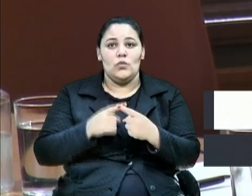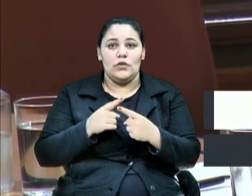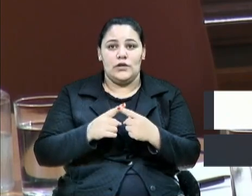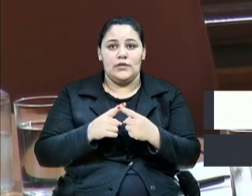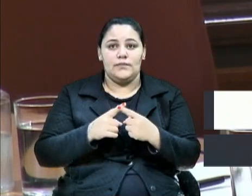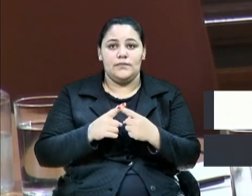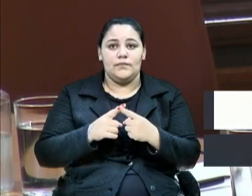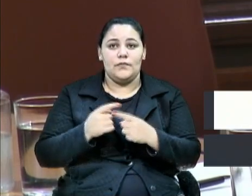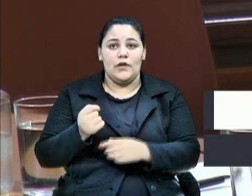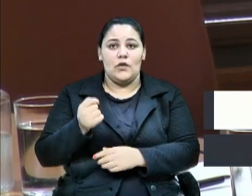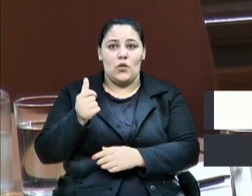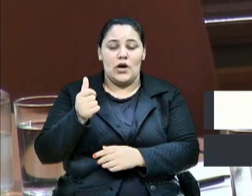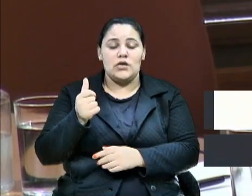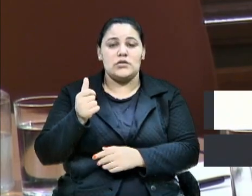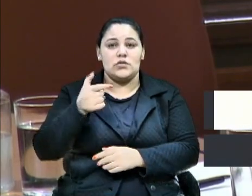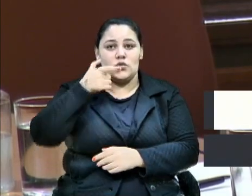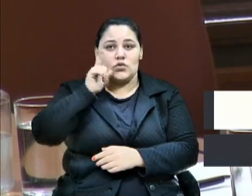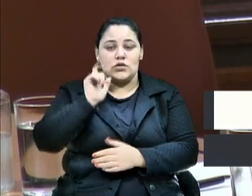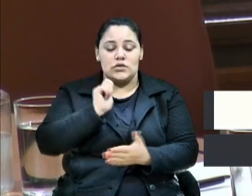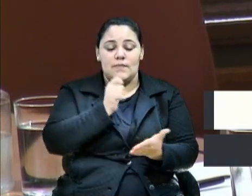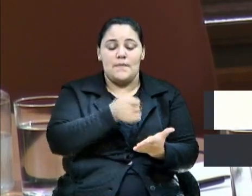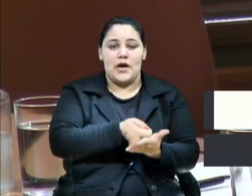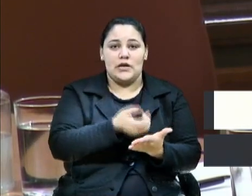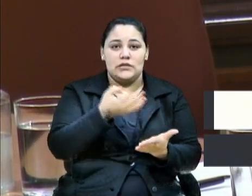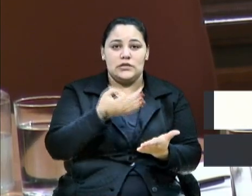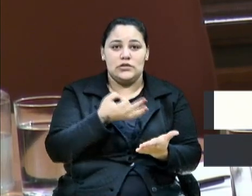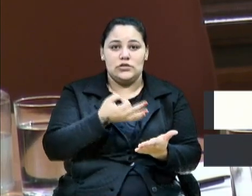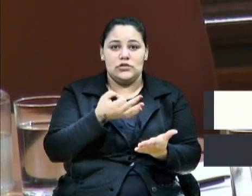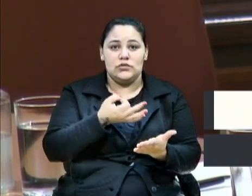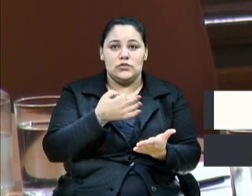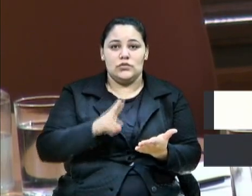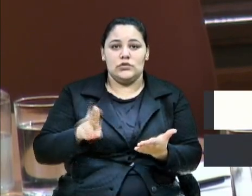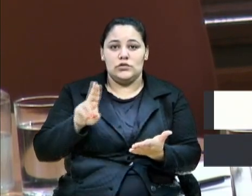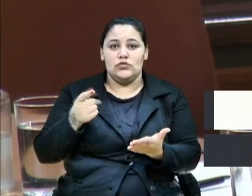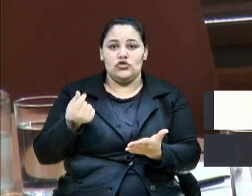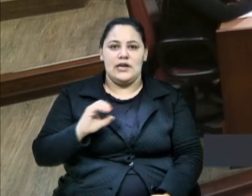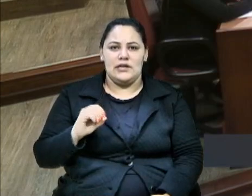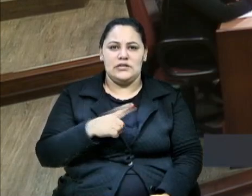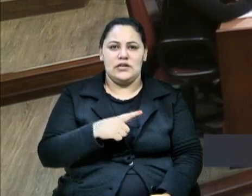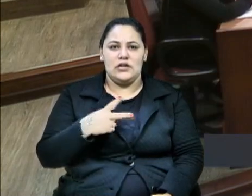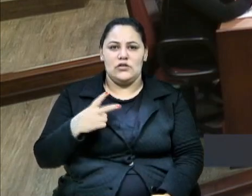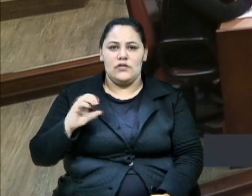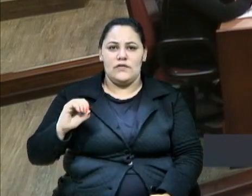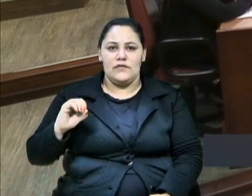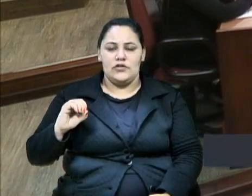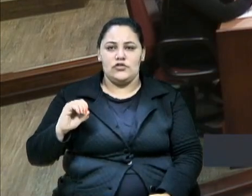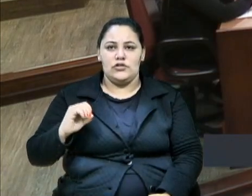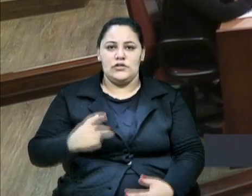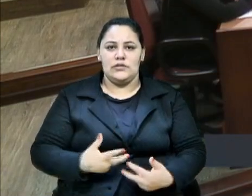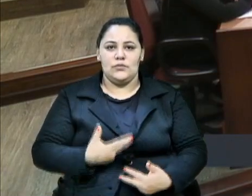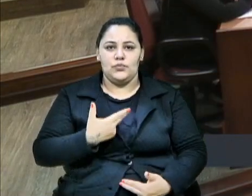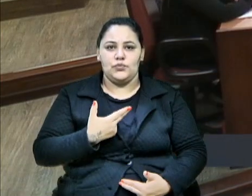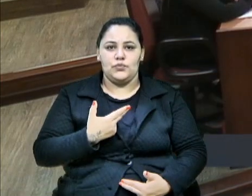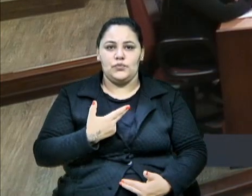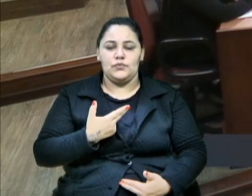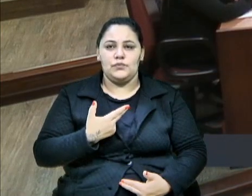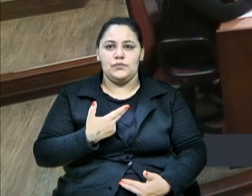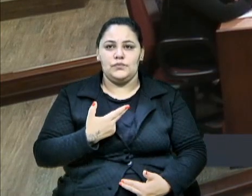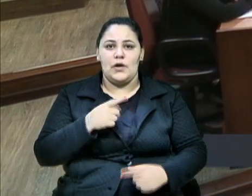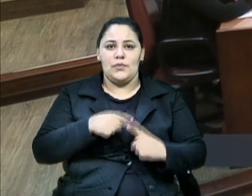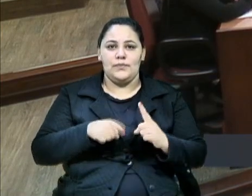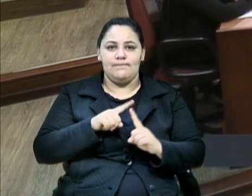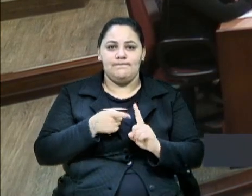os animais são transmissores e receptores de doenças. E nós temos que se preocupar com isso, porque vocês imaginam 1000 famílias, cada uma